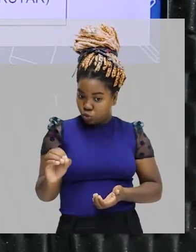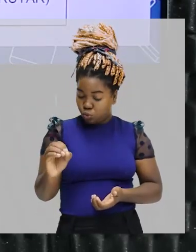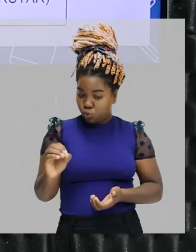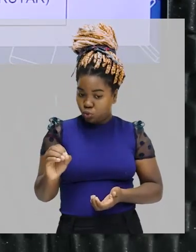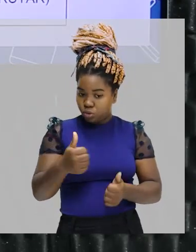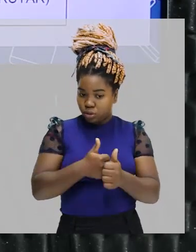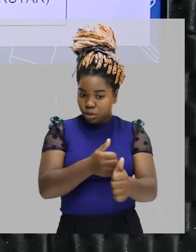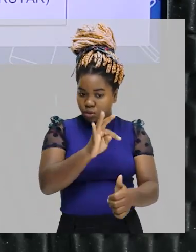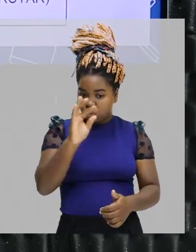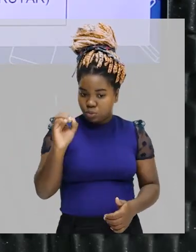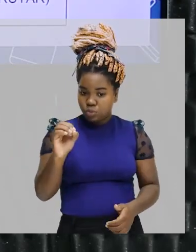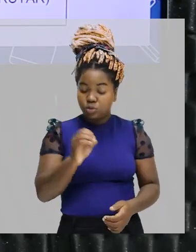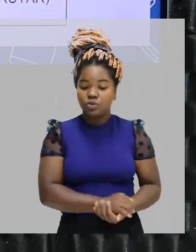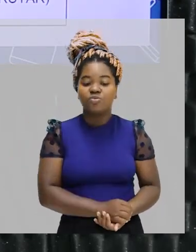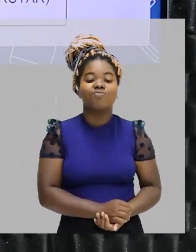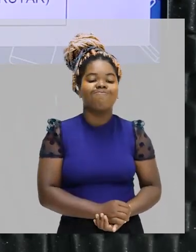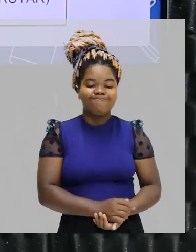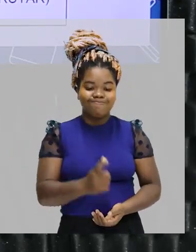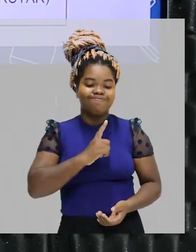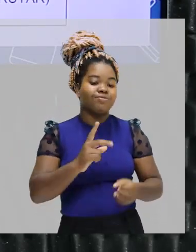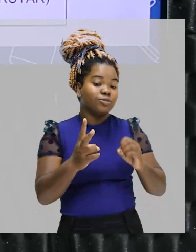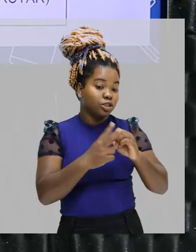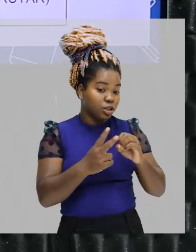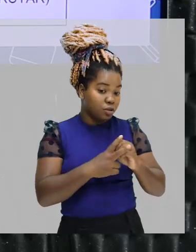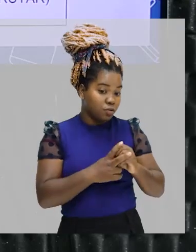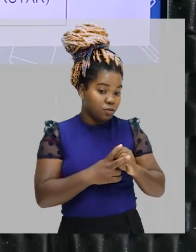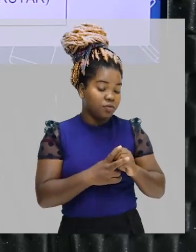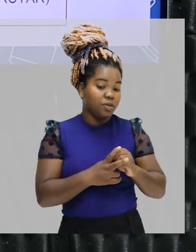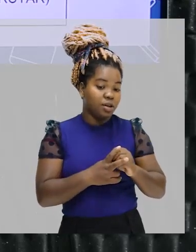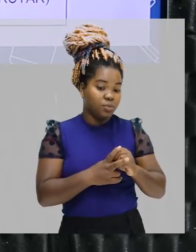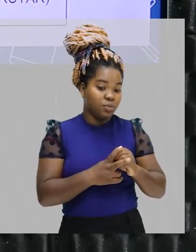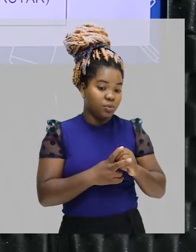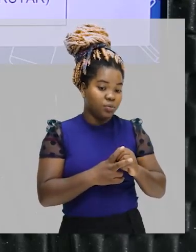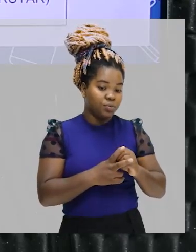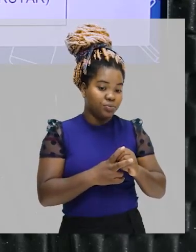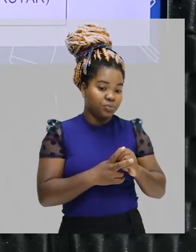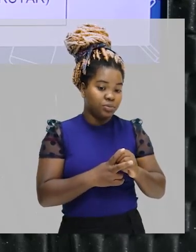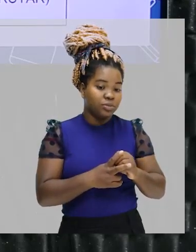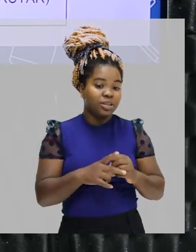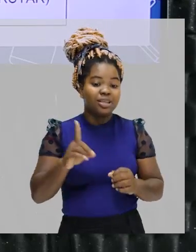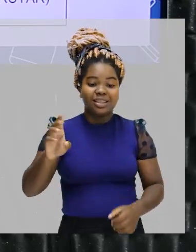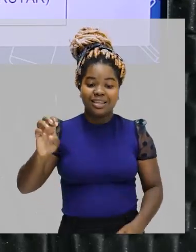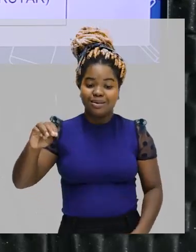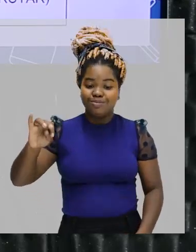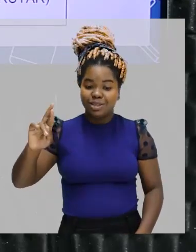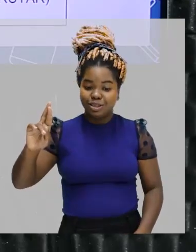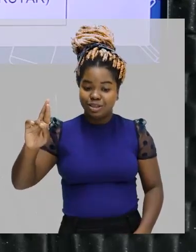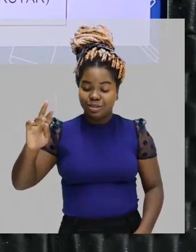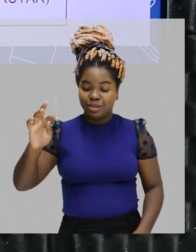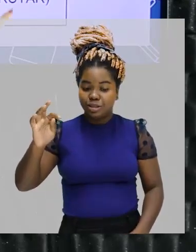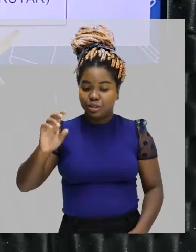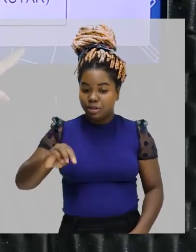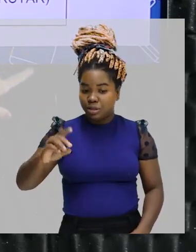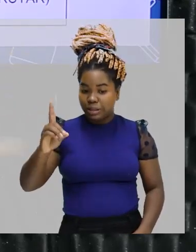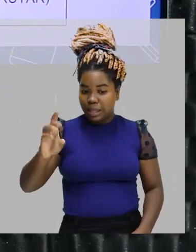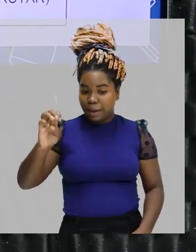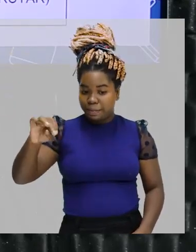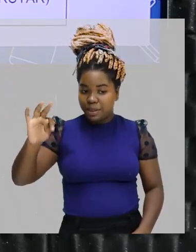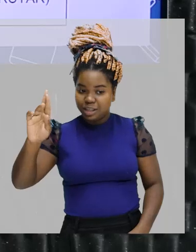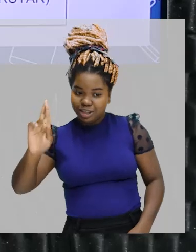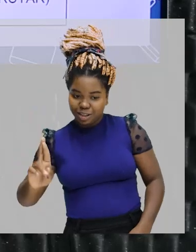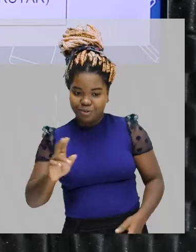acompanhada do to, aí você tem um verbo no infinitivo, o verbo demitir. Tá? To